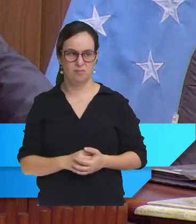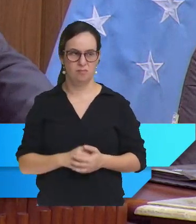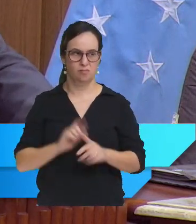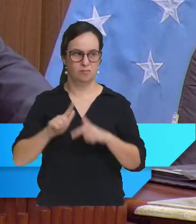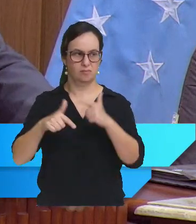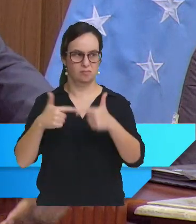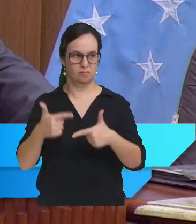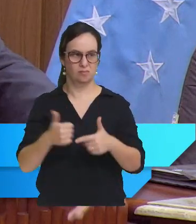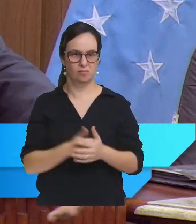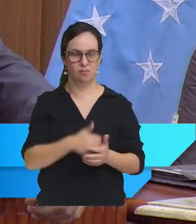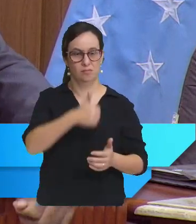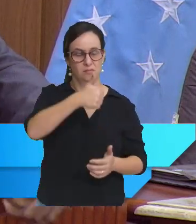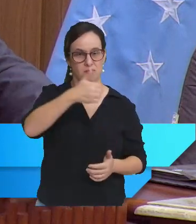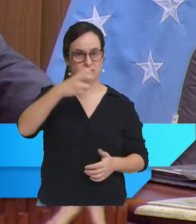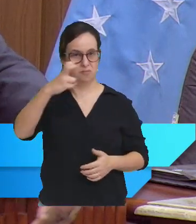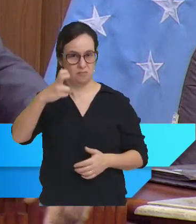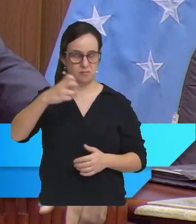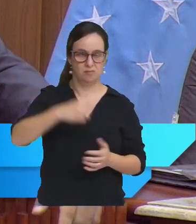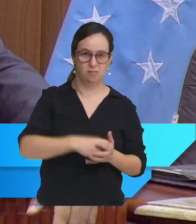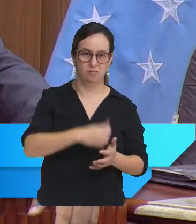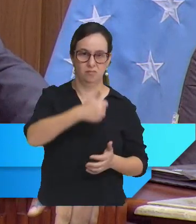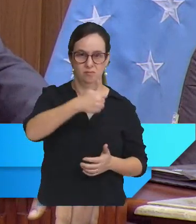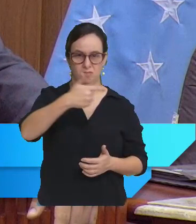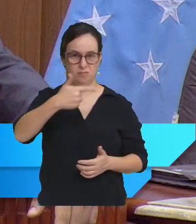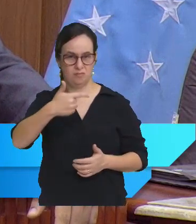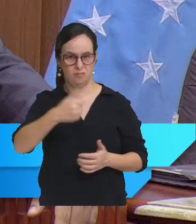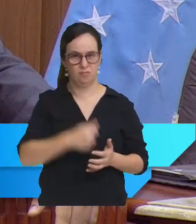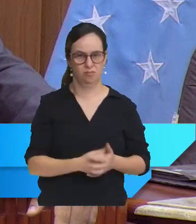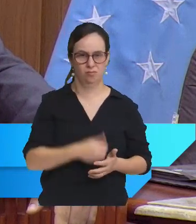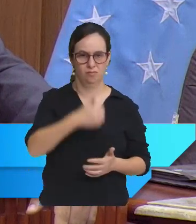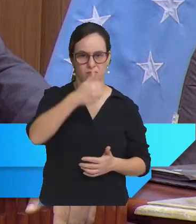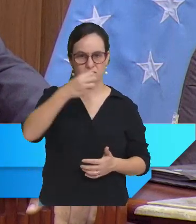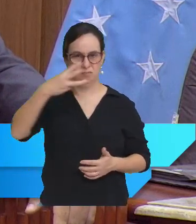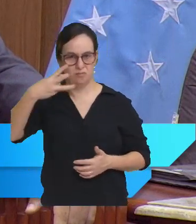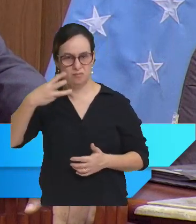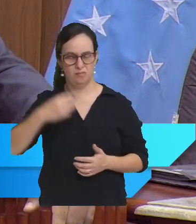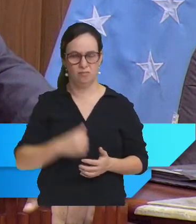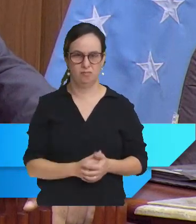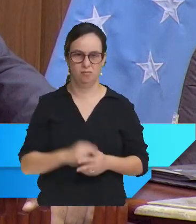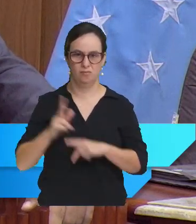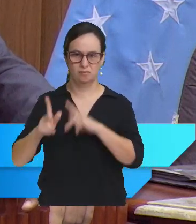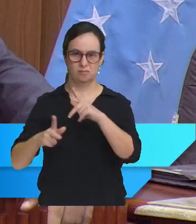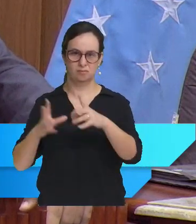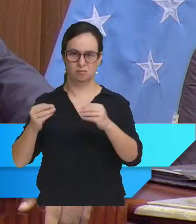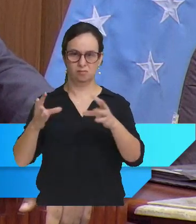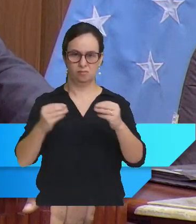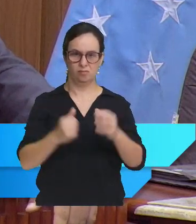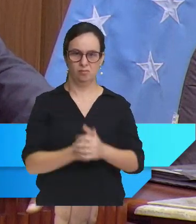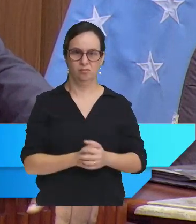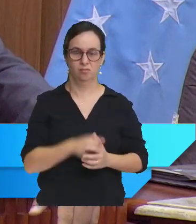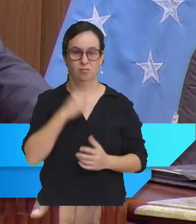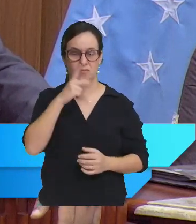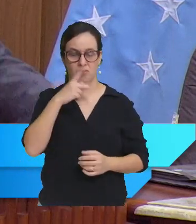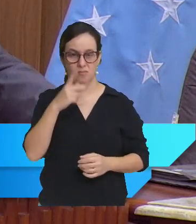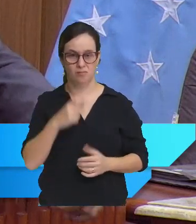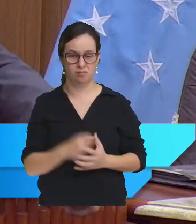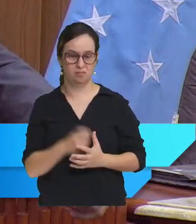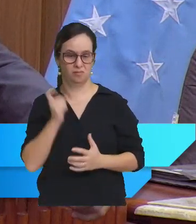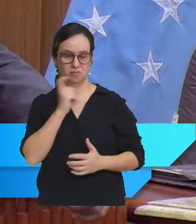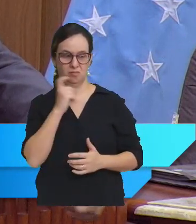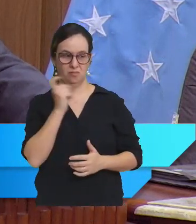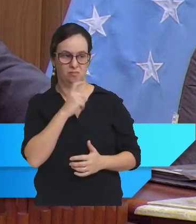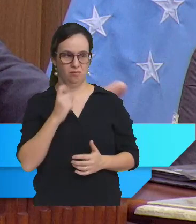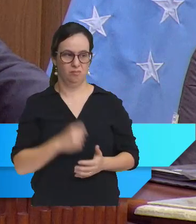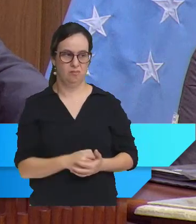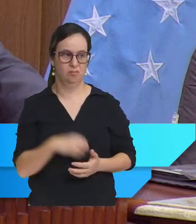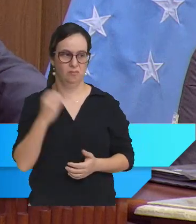ganhando 15, 12, 13. A população viu que ela veio aqui e mentiu nessa tribuna ao falar